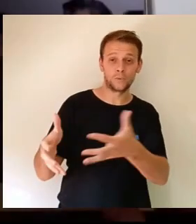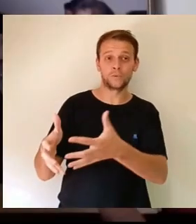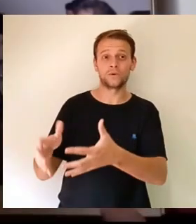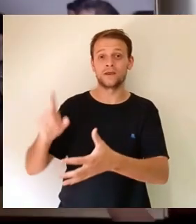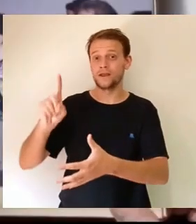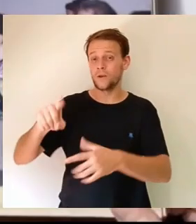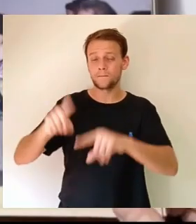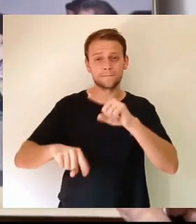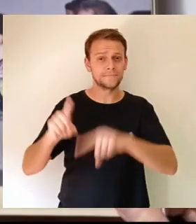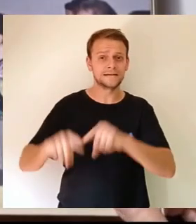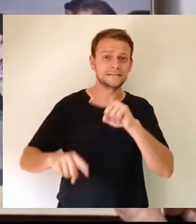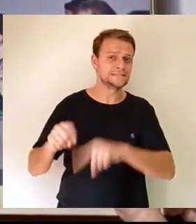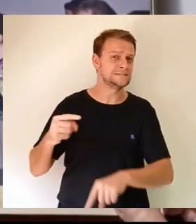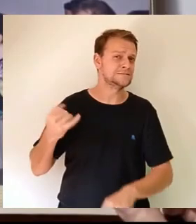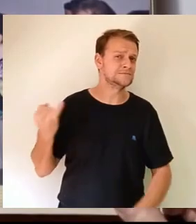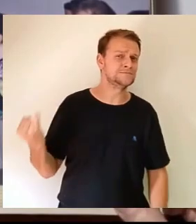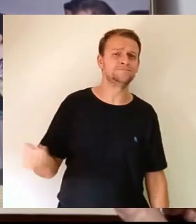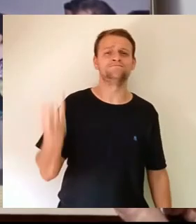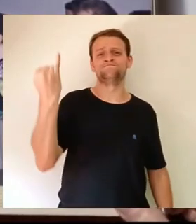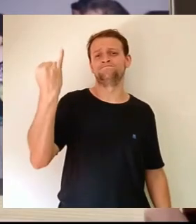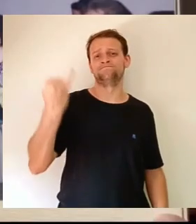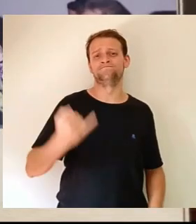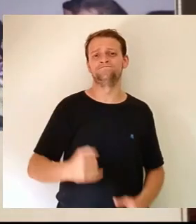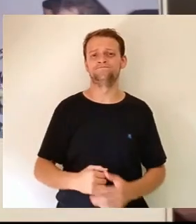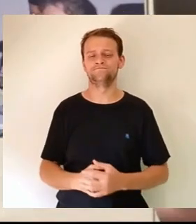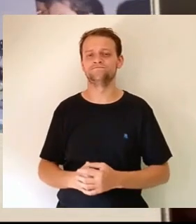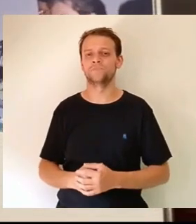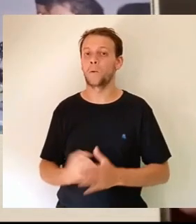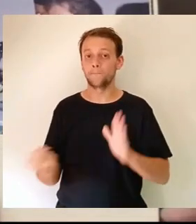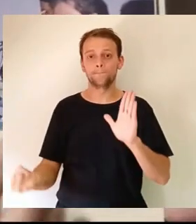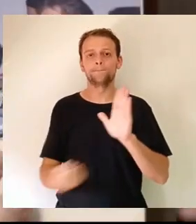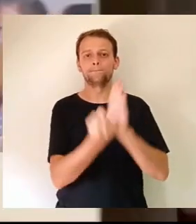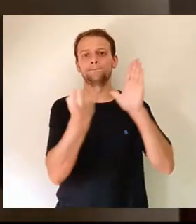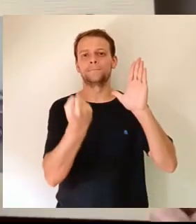reuniões de grupo, né? Então é um material bem rico, né?